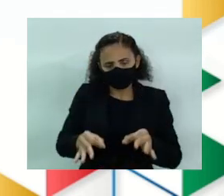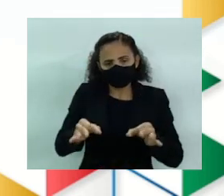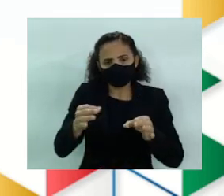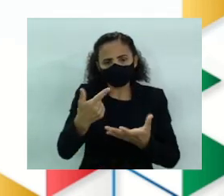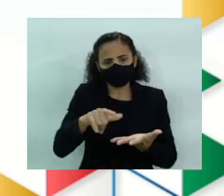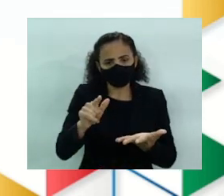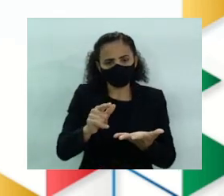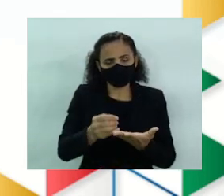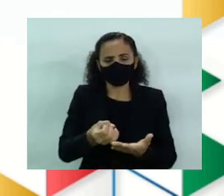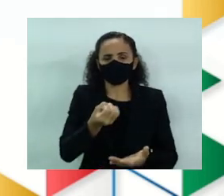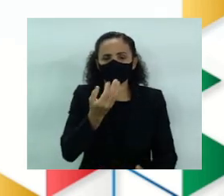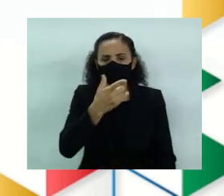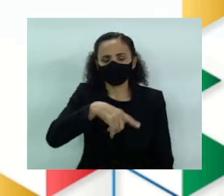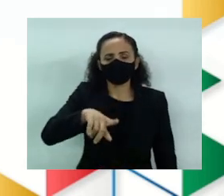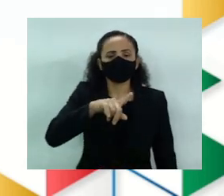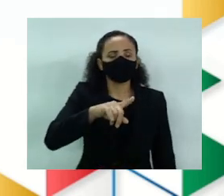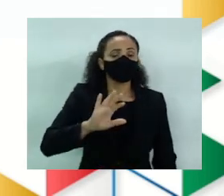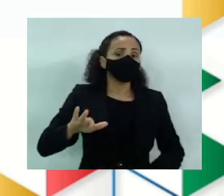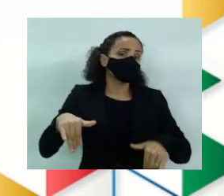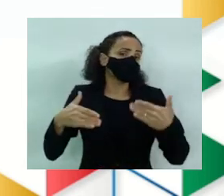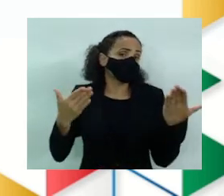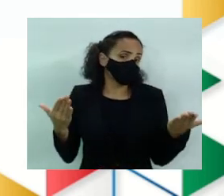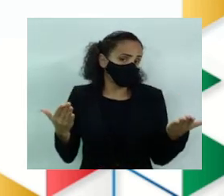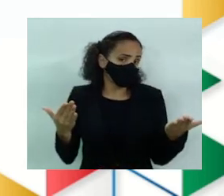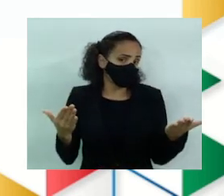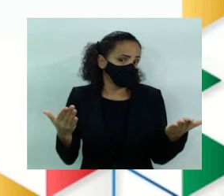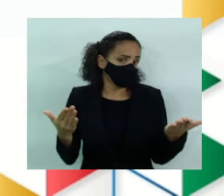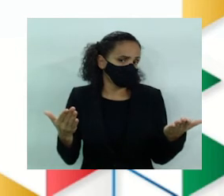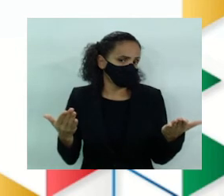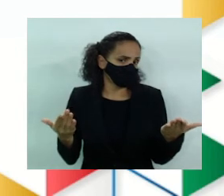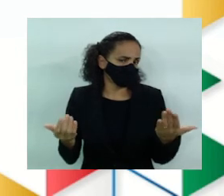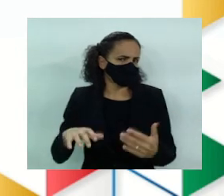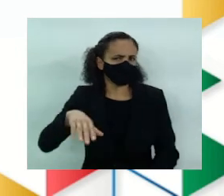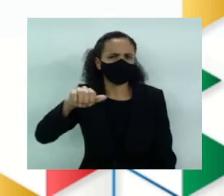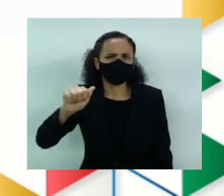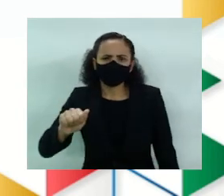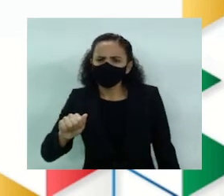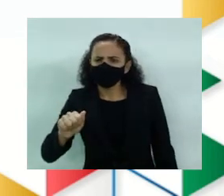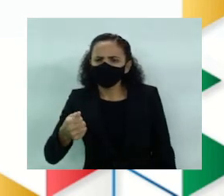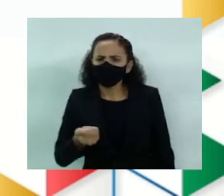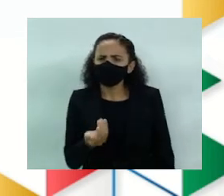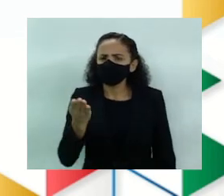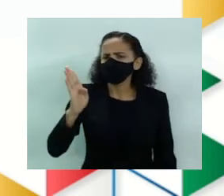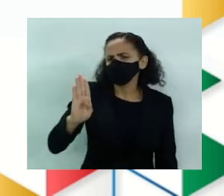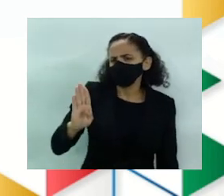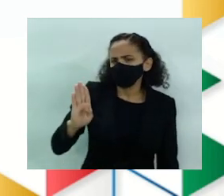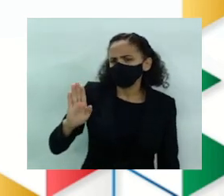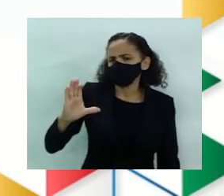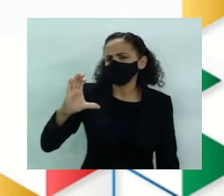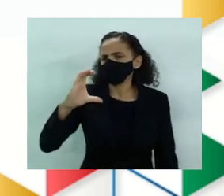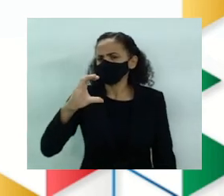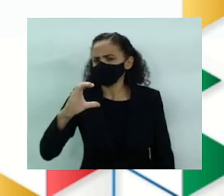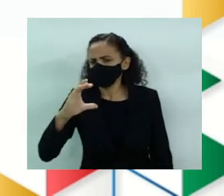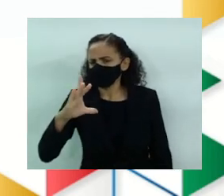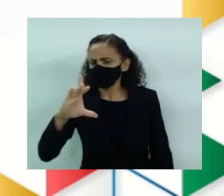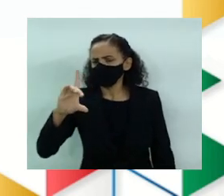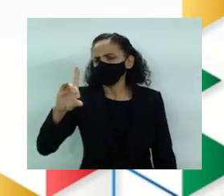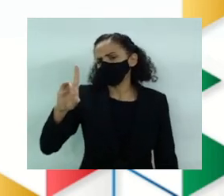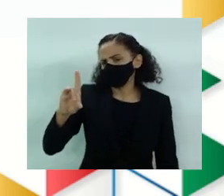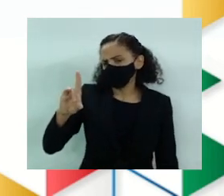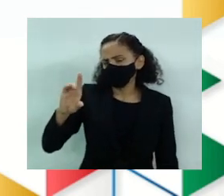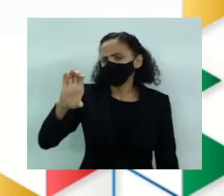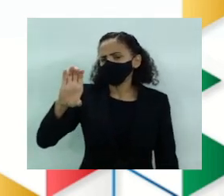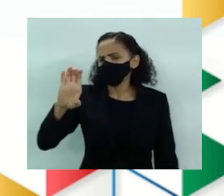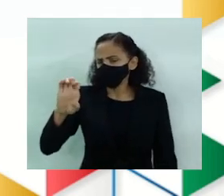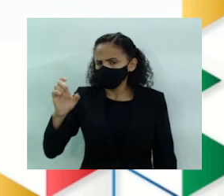do desmatamento. Vamos lá. Será que assoreamento dos rios, alteração dos regimes de chuvas, chuvas ácidas,